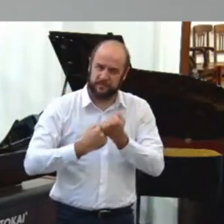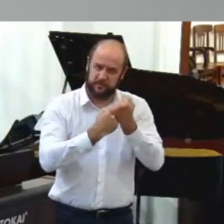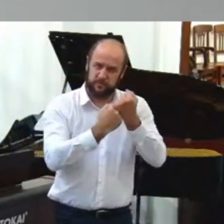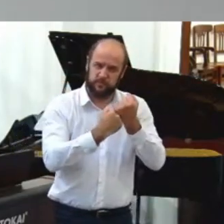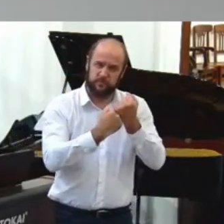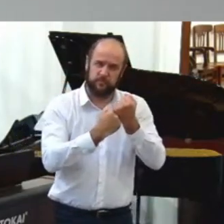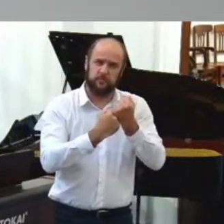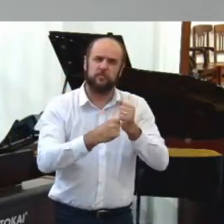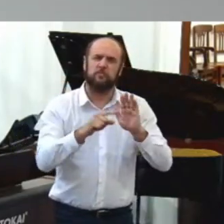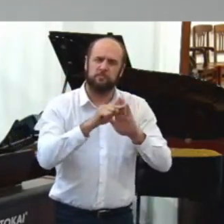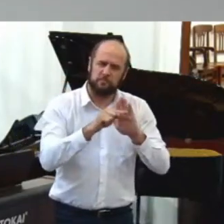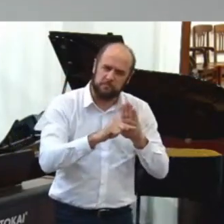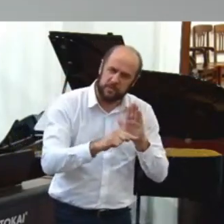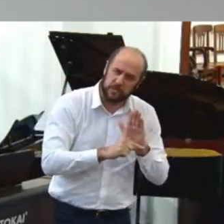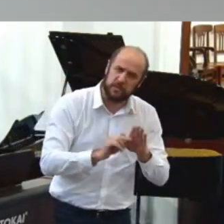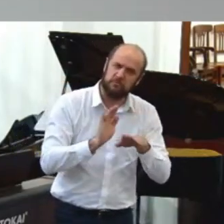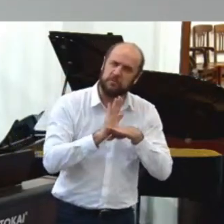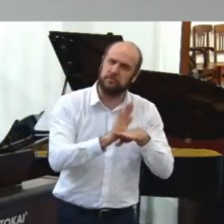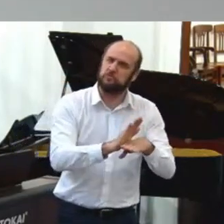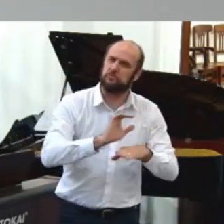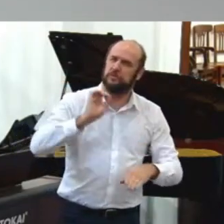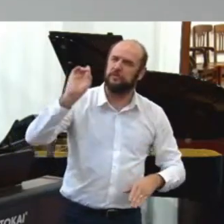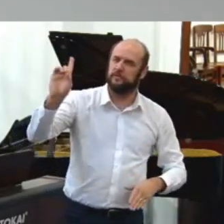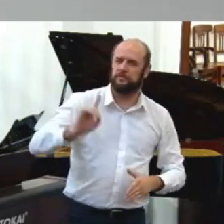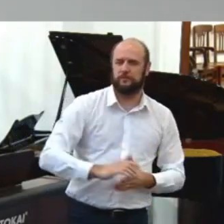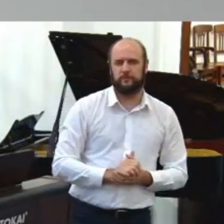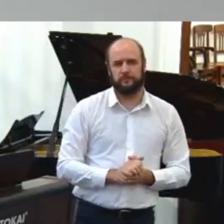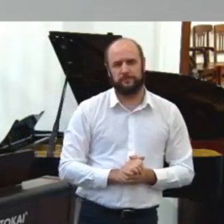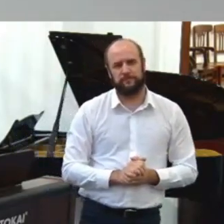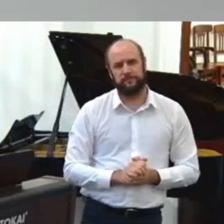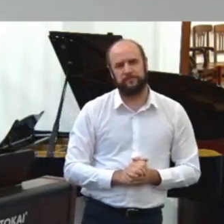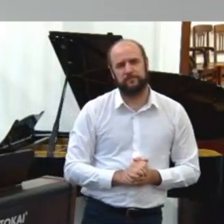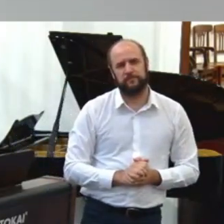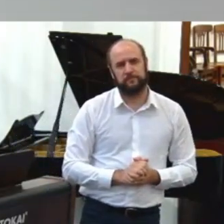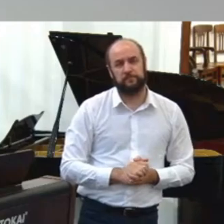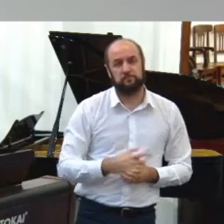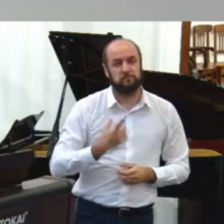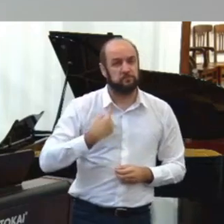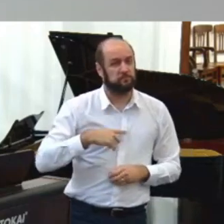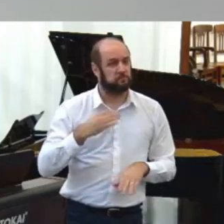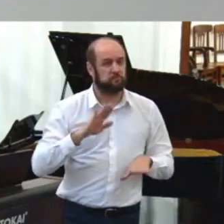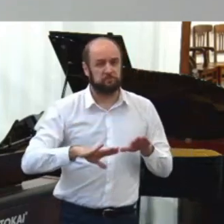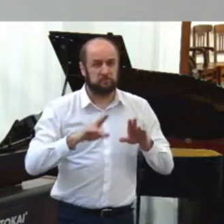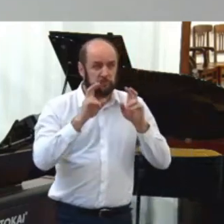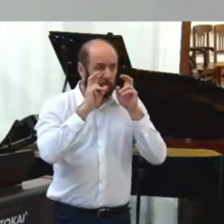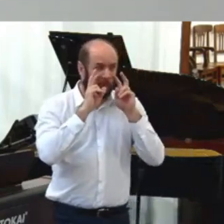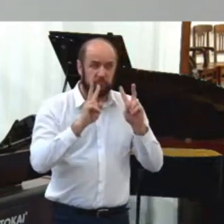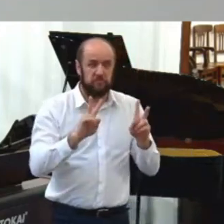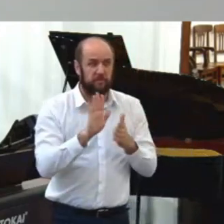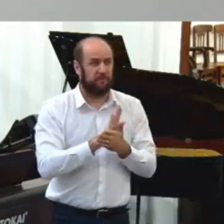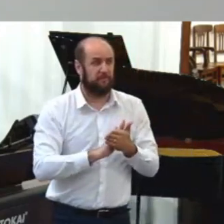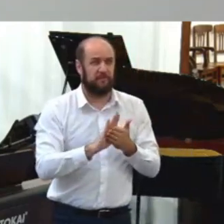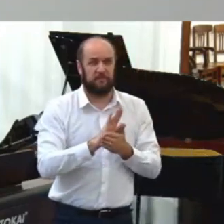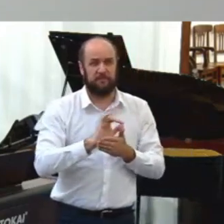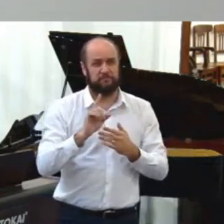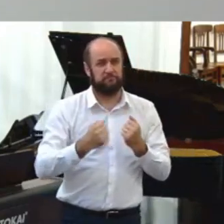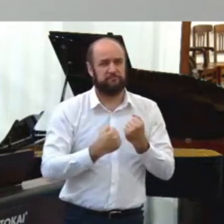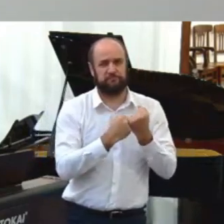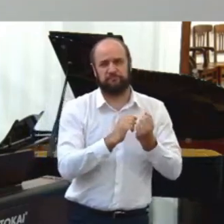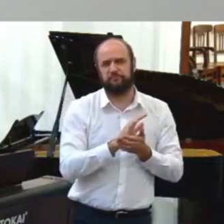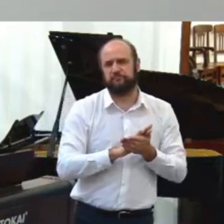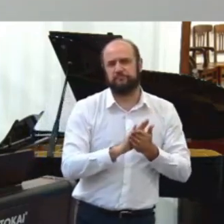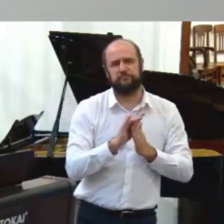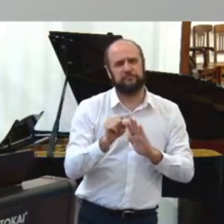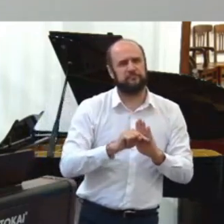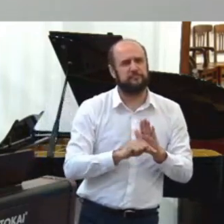socorro, desígnio e providência de Deus. Nossos olhos podem nem sempre ver a providência,